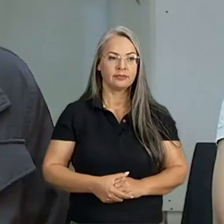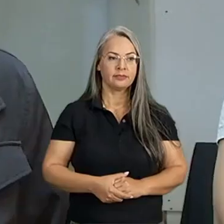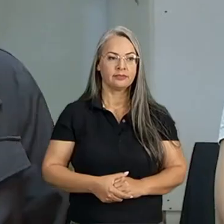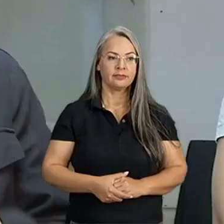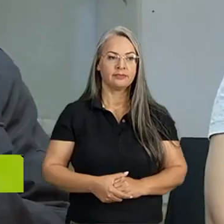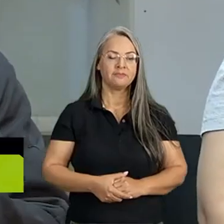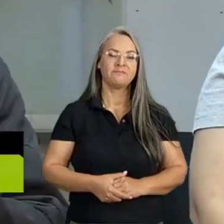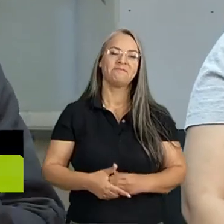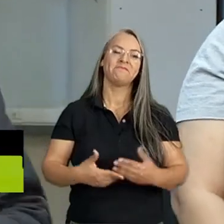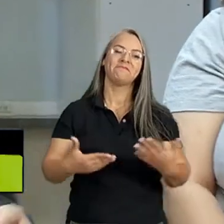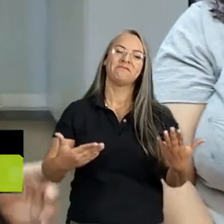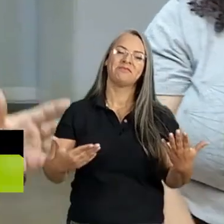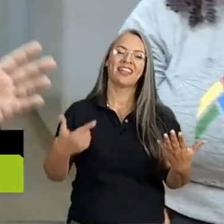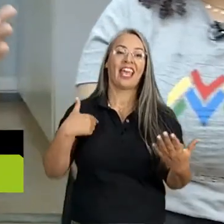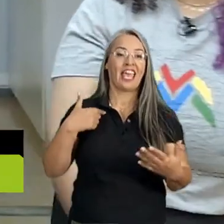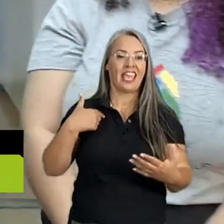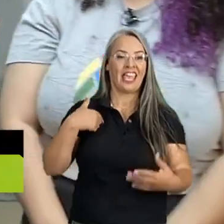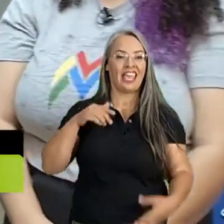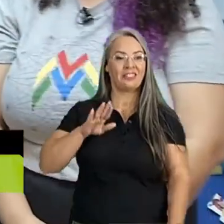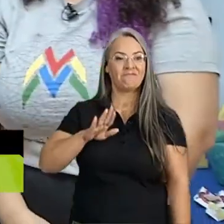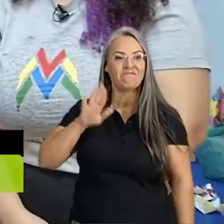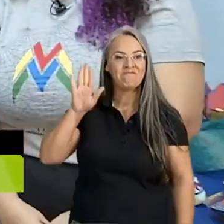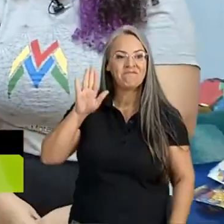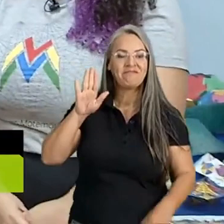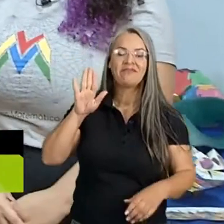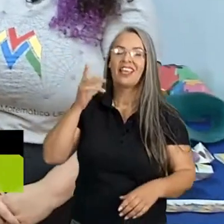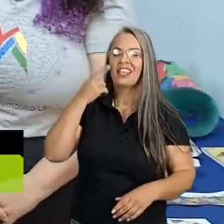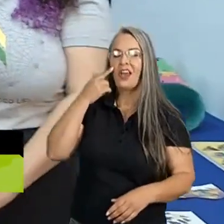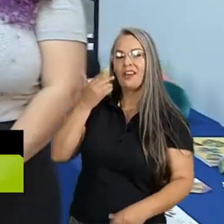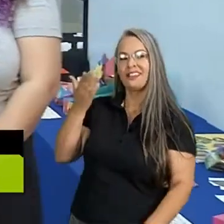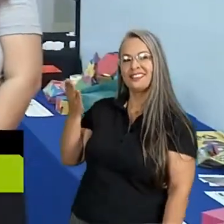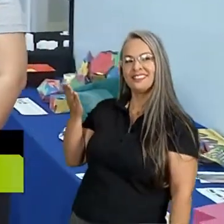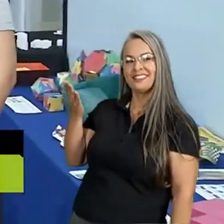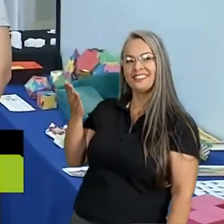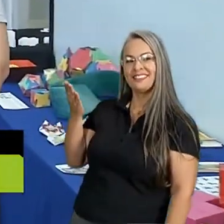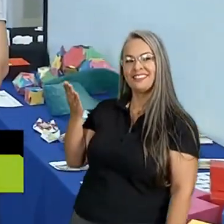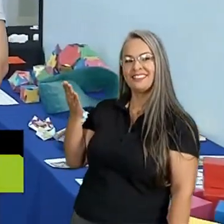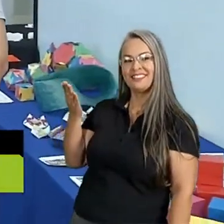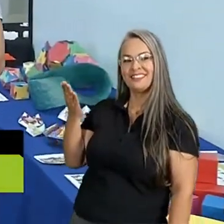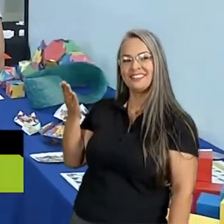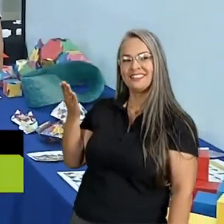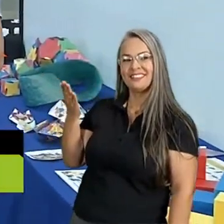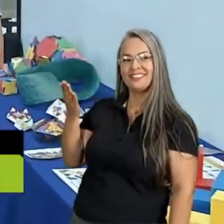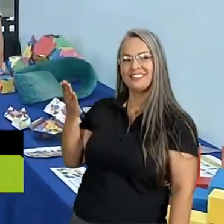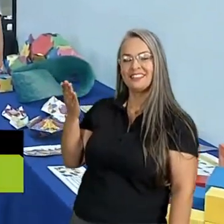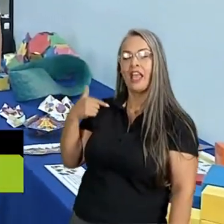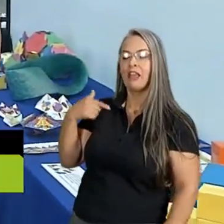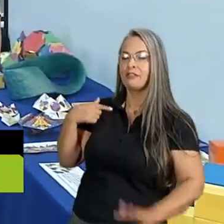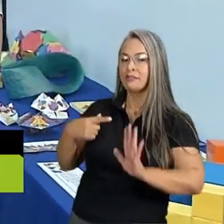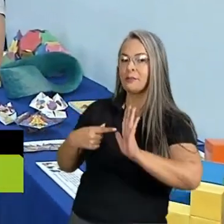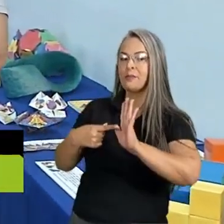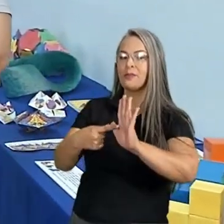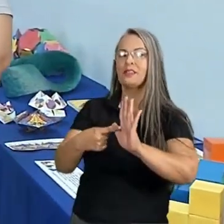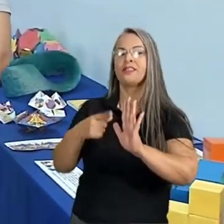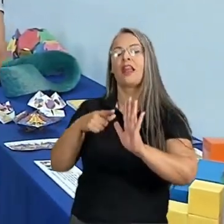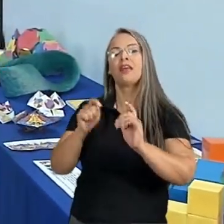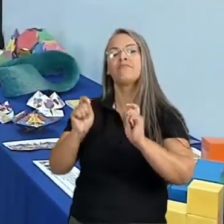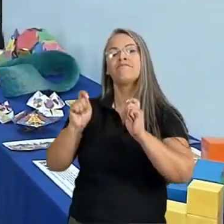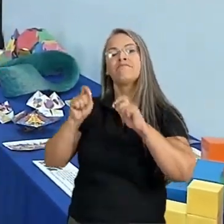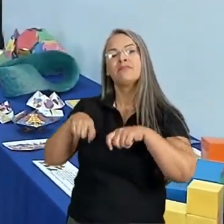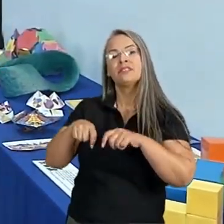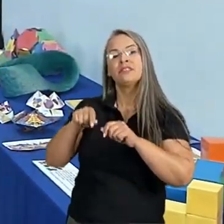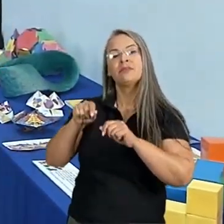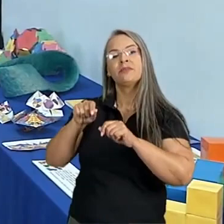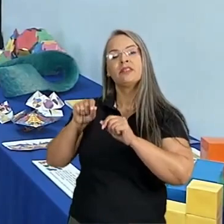um estudante comprometido Estamos aqui com a Brenda oi Brenda Muito obrigado tá que irá falar pra gente um pouco sobre essas possibilidades